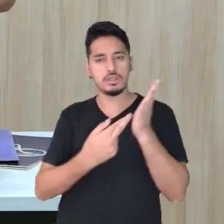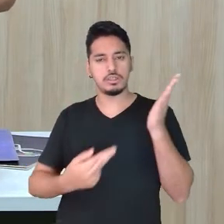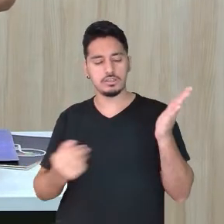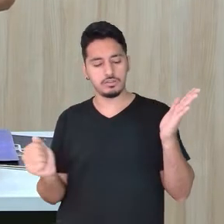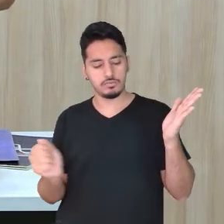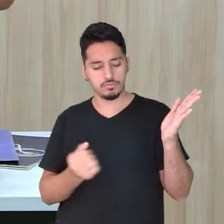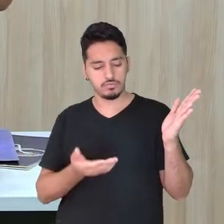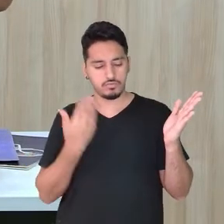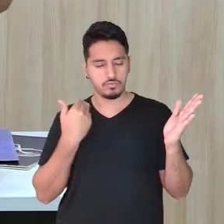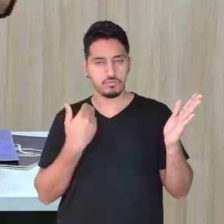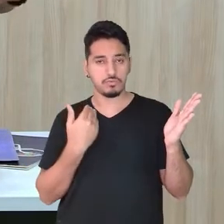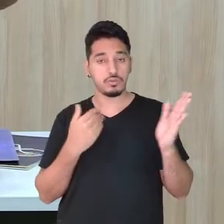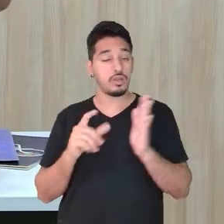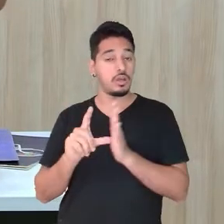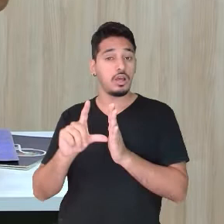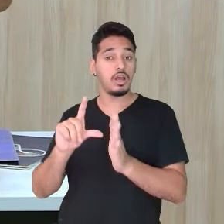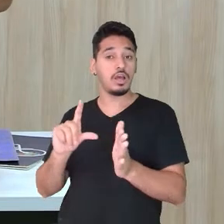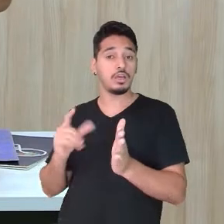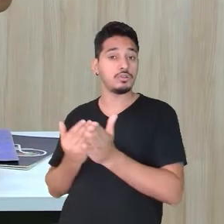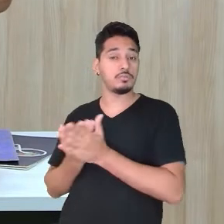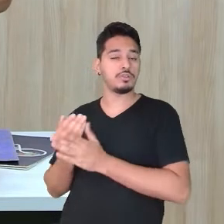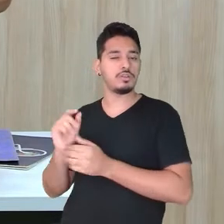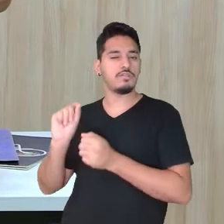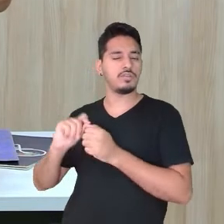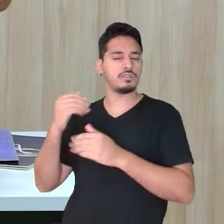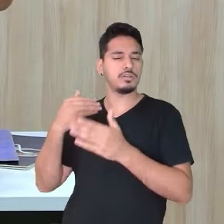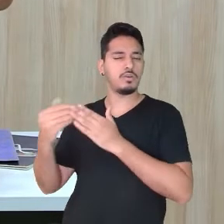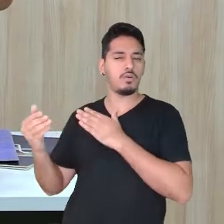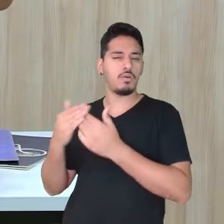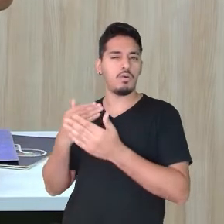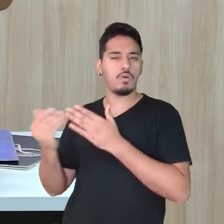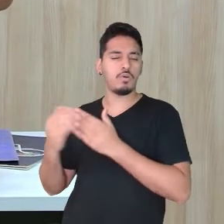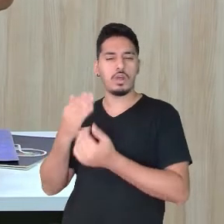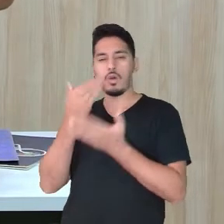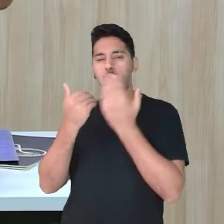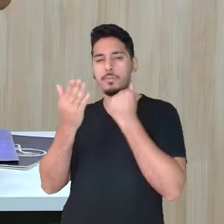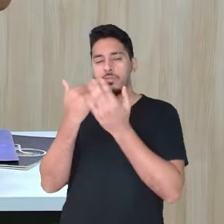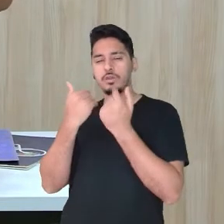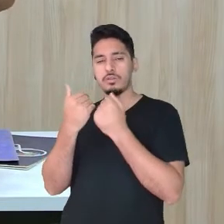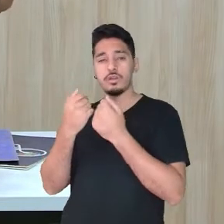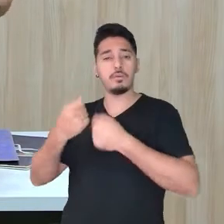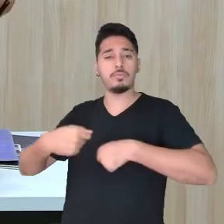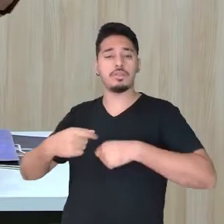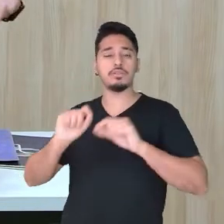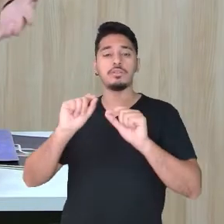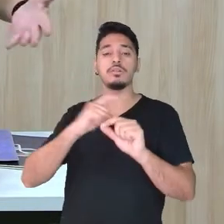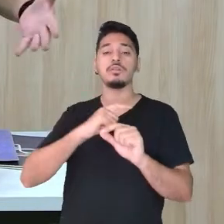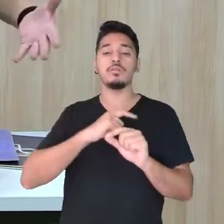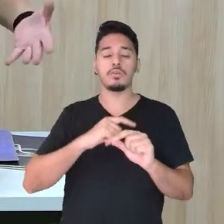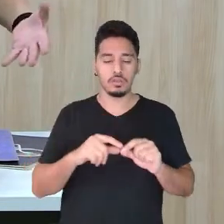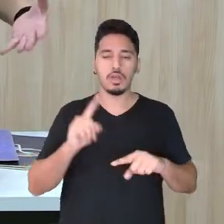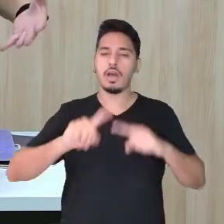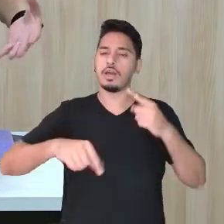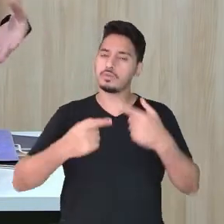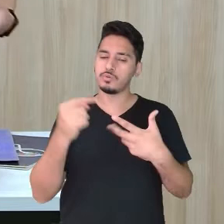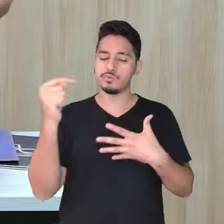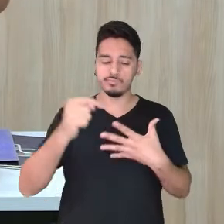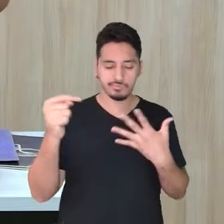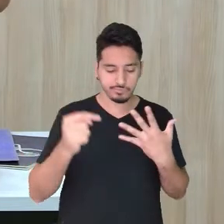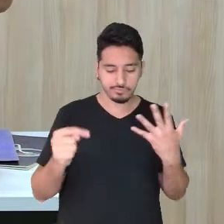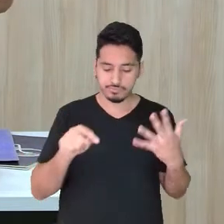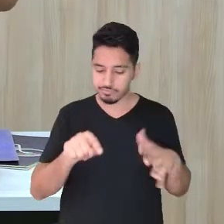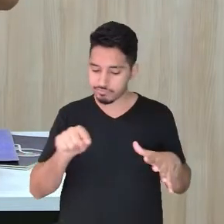você. Antes de começar a fazer qualquer alimento, é preciso que tenha ali os